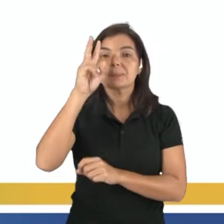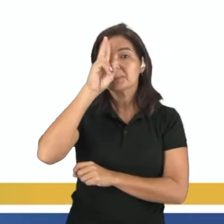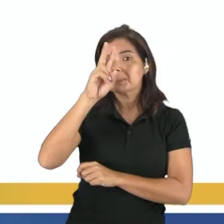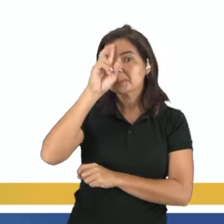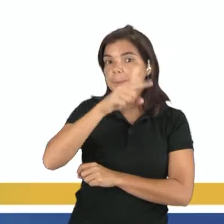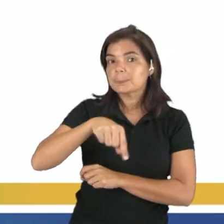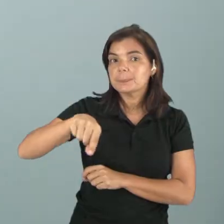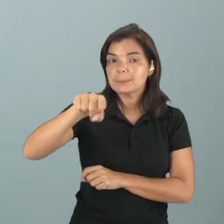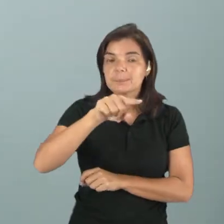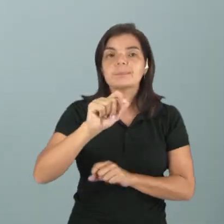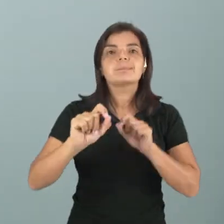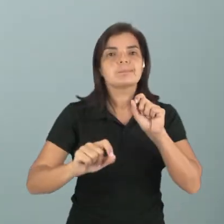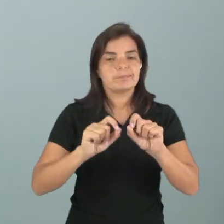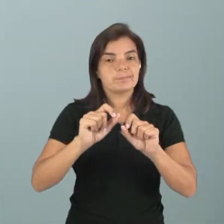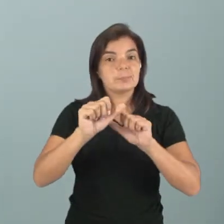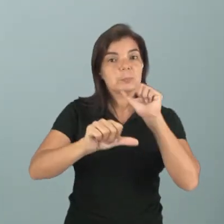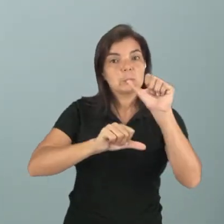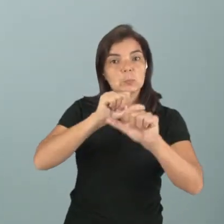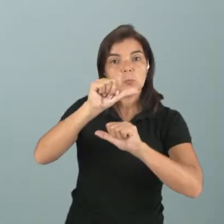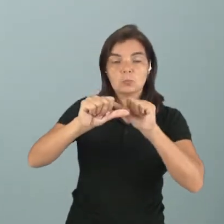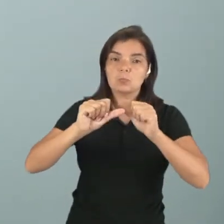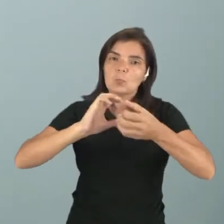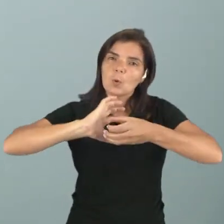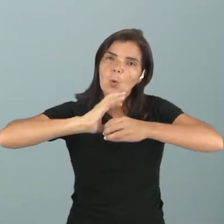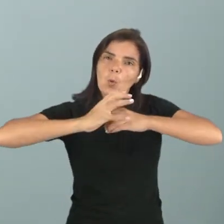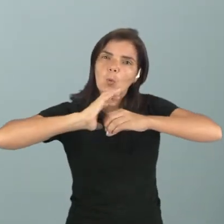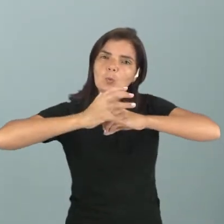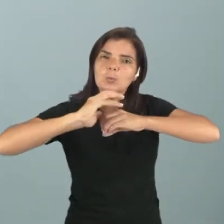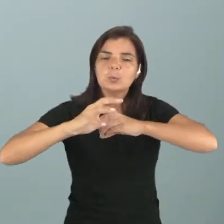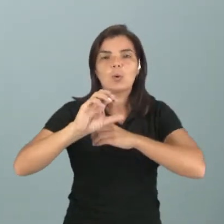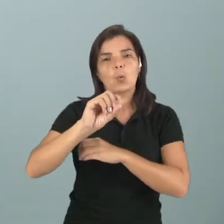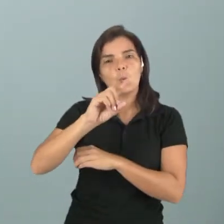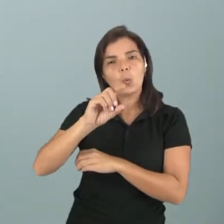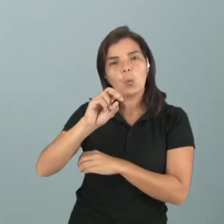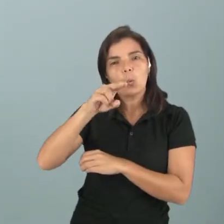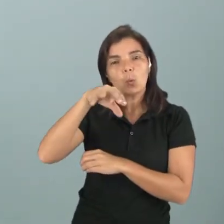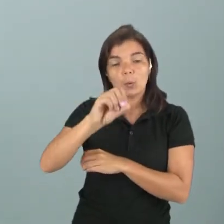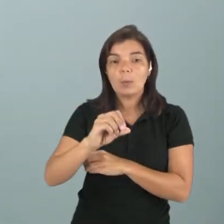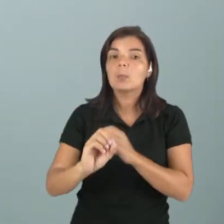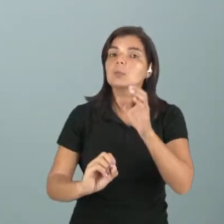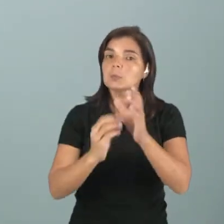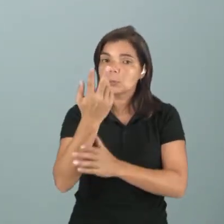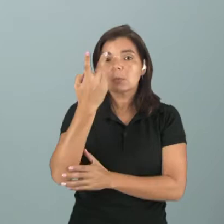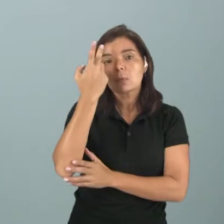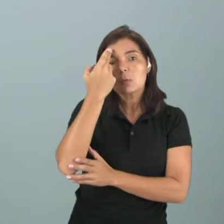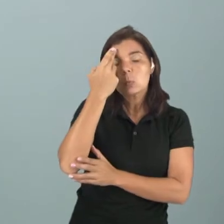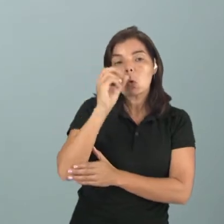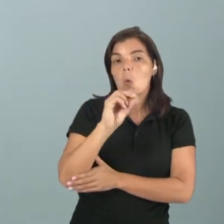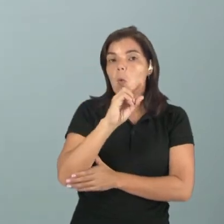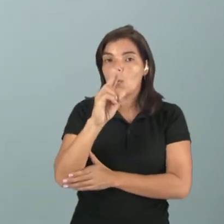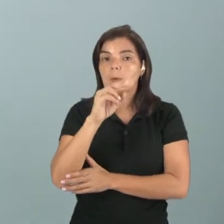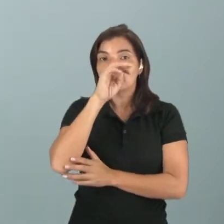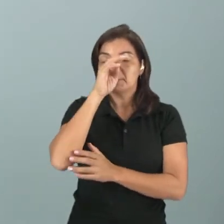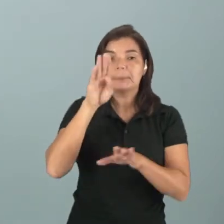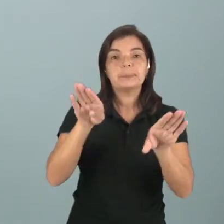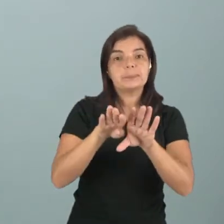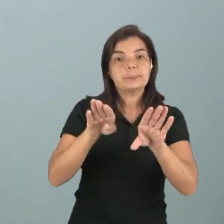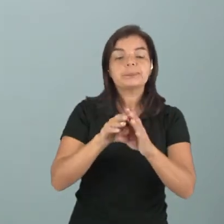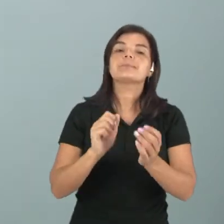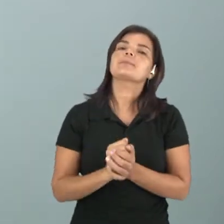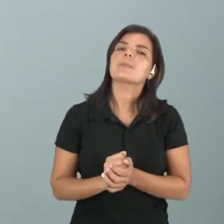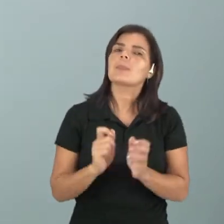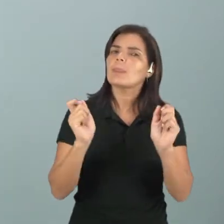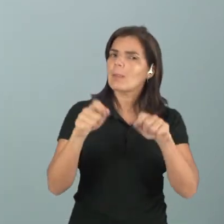falei para vocês que as alterações na camada de ozônio às vezes pode ser por vias naturais e às vezes por vias naturais